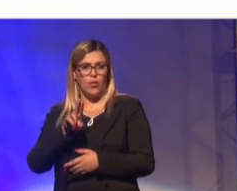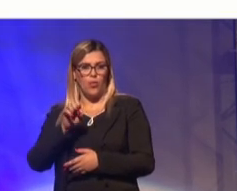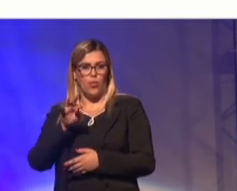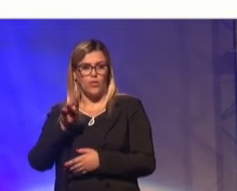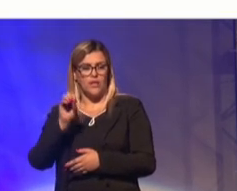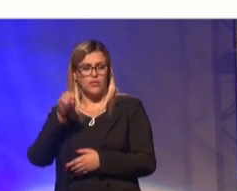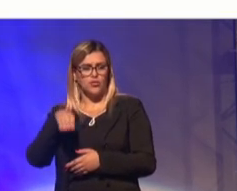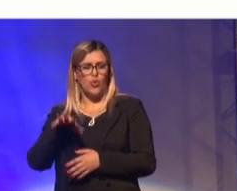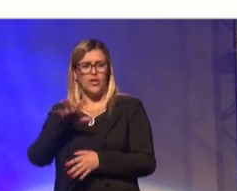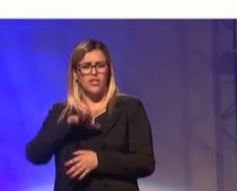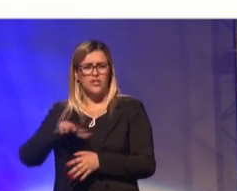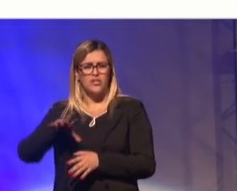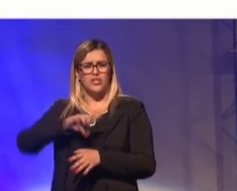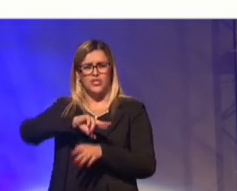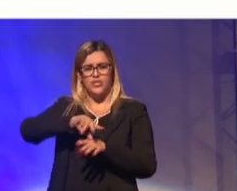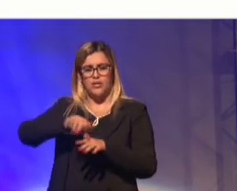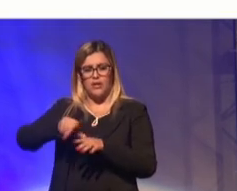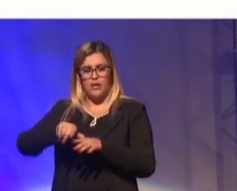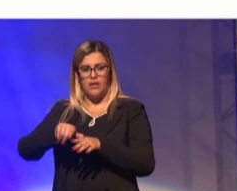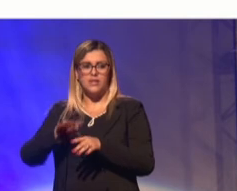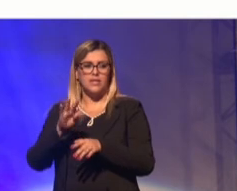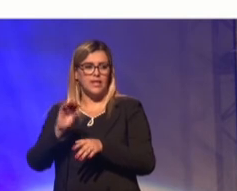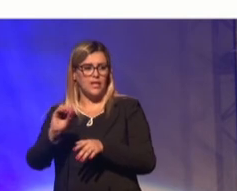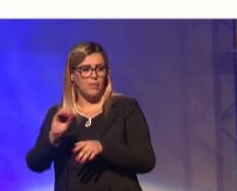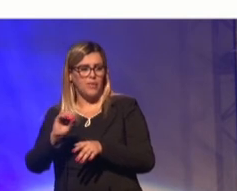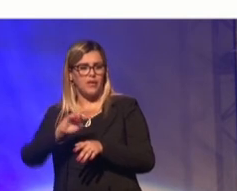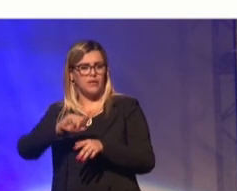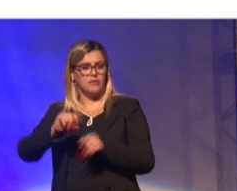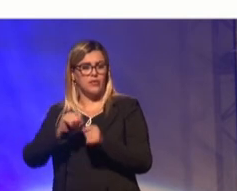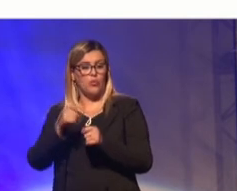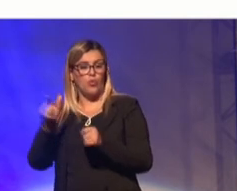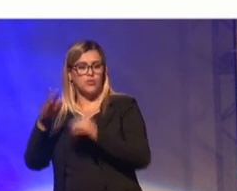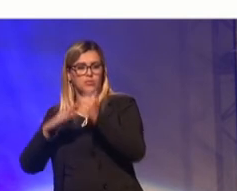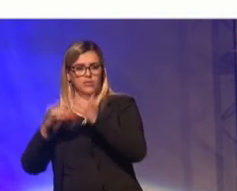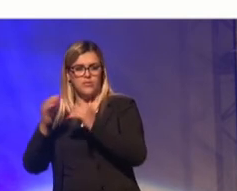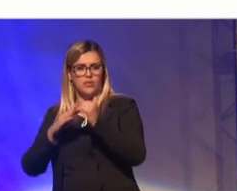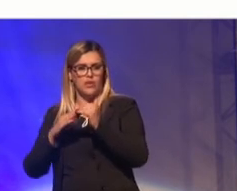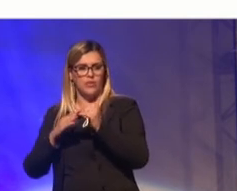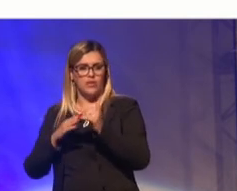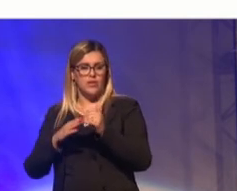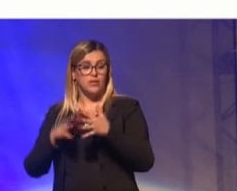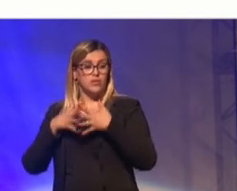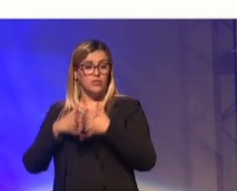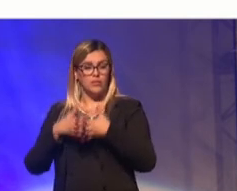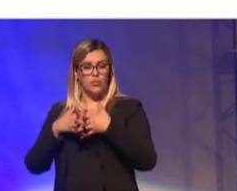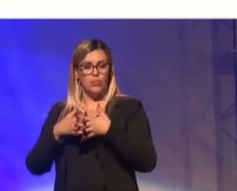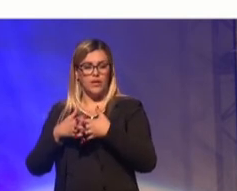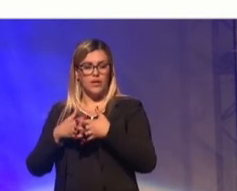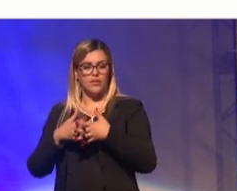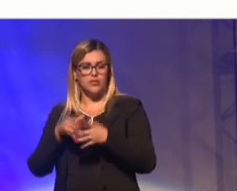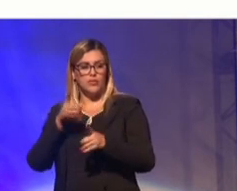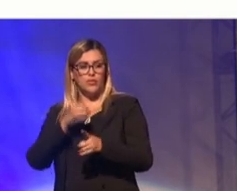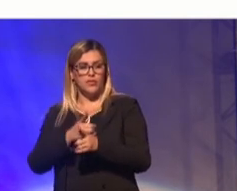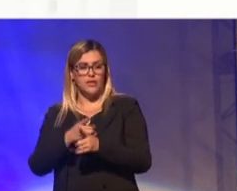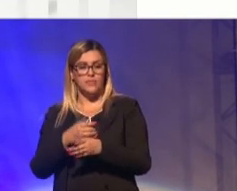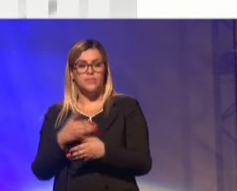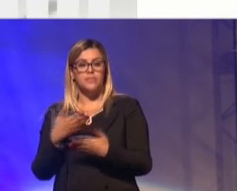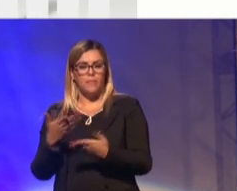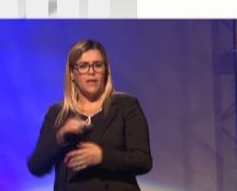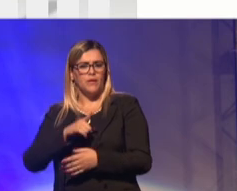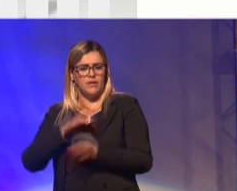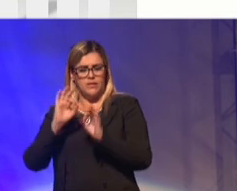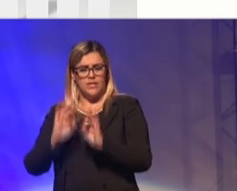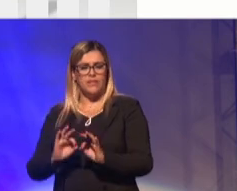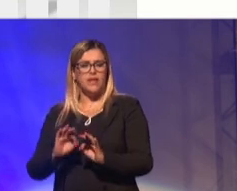exames, aparecem terapias que não são feitas pelo fisioterapeuta. Então, fica um pouco mais complicado de achar. Eu tenho certeza que